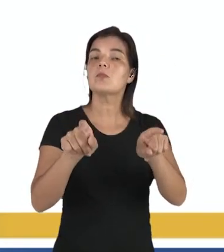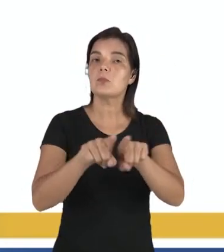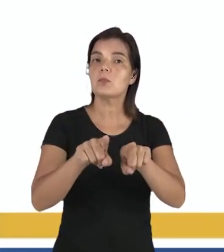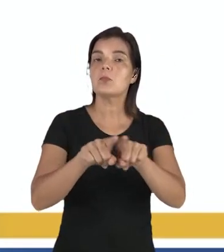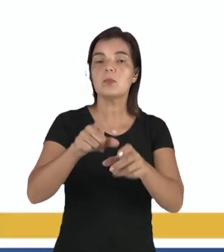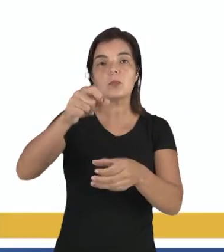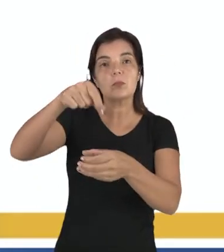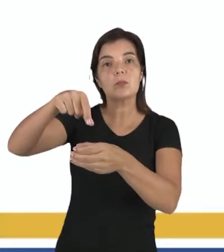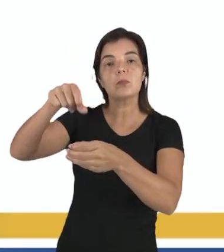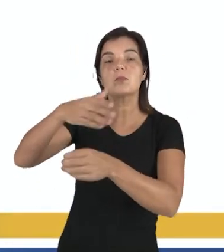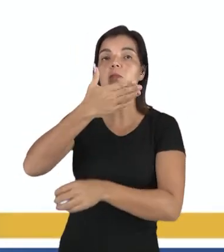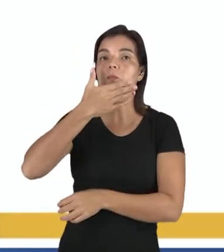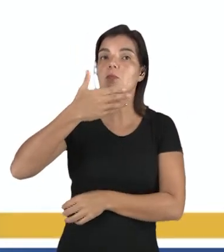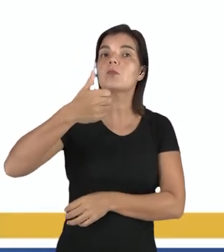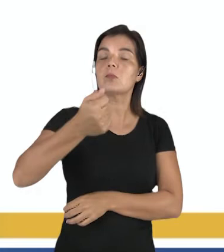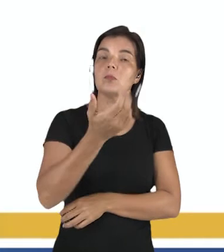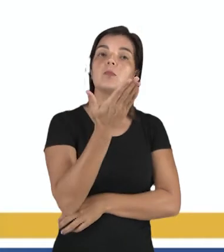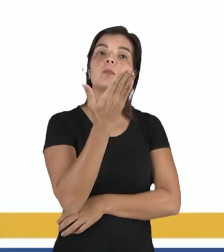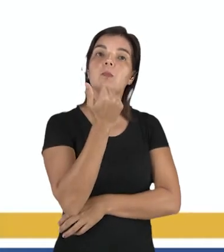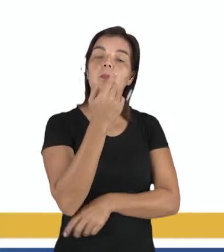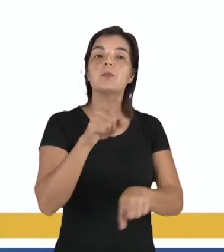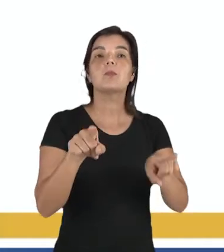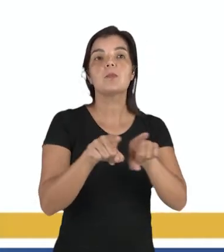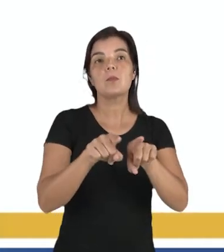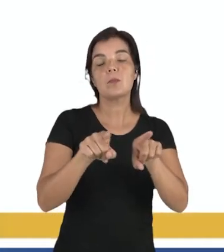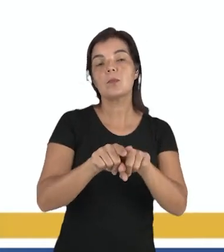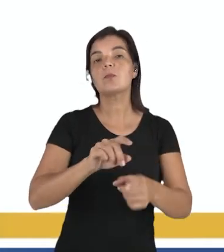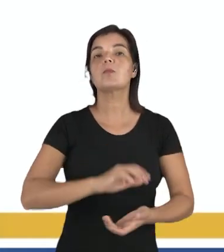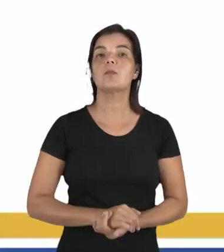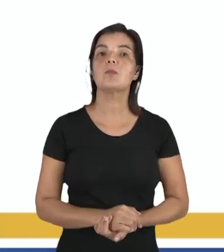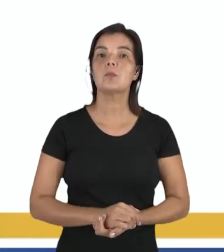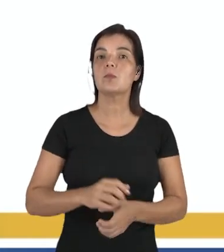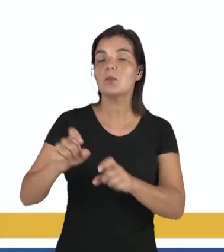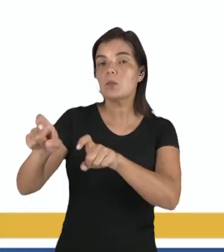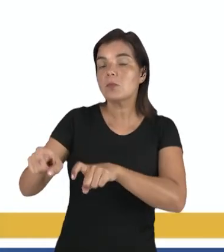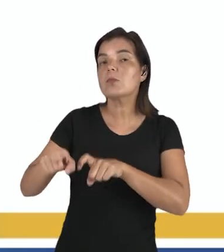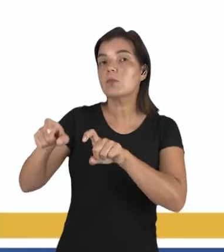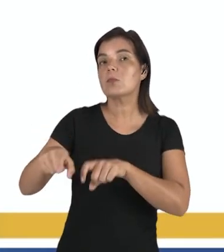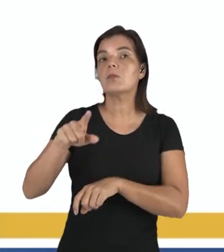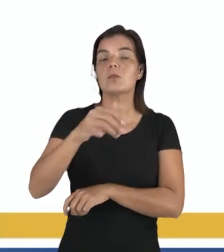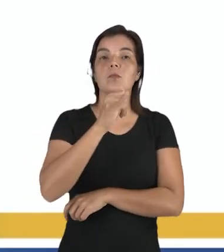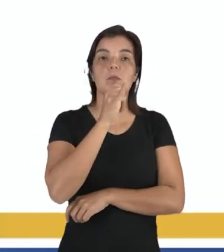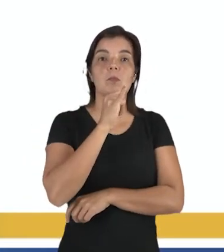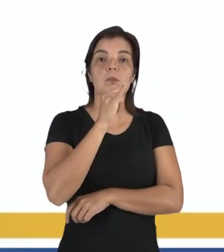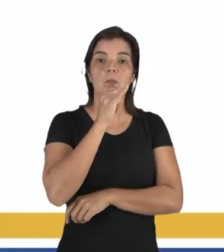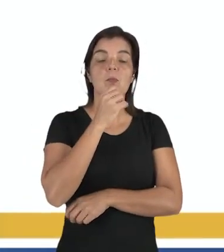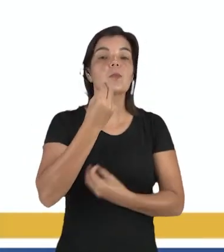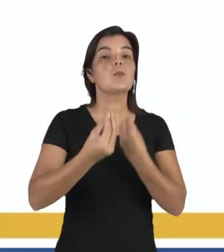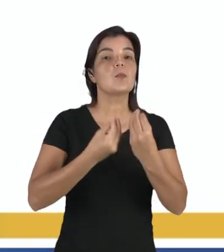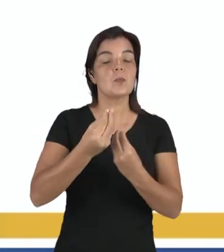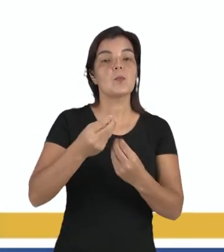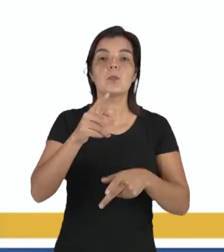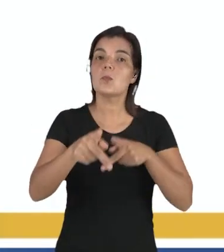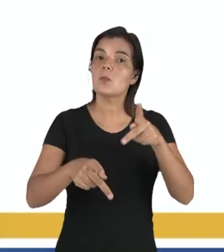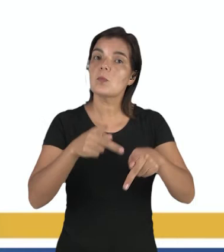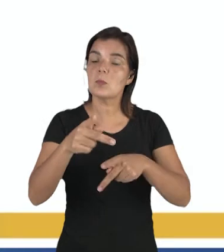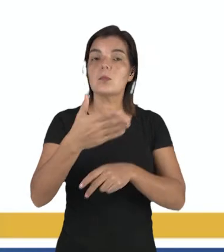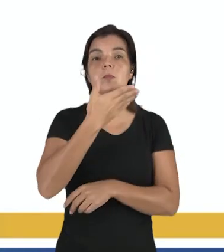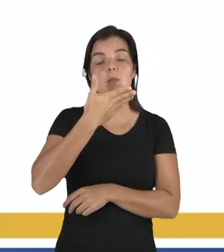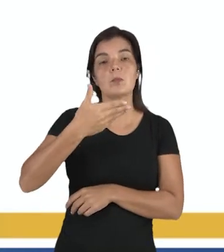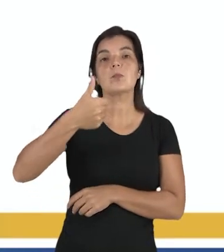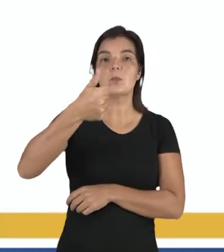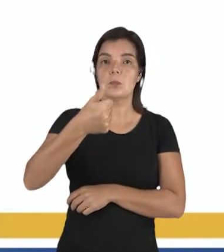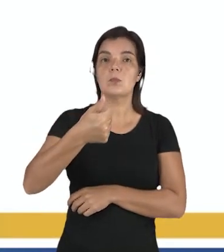a plantação e melhorar a minha alimentação. Então, a agricultura é um exemplo que como a humanidade melhorou, no sentido